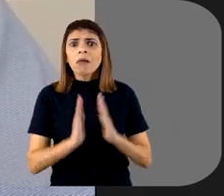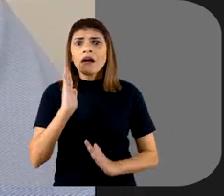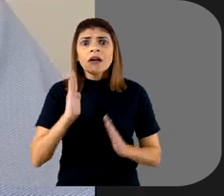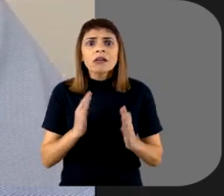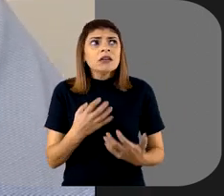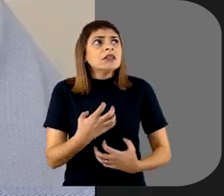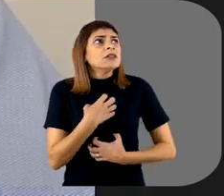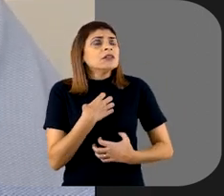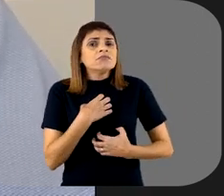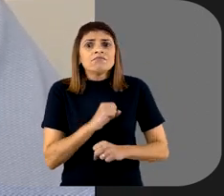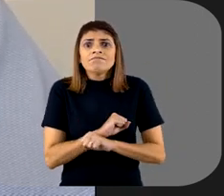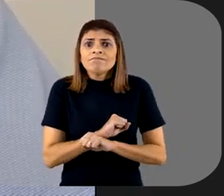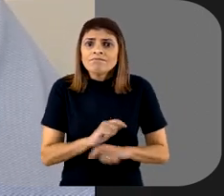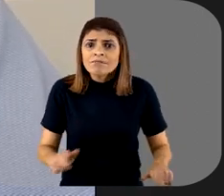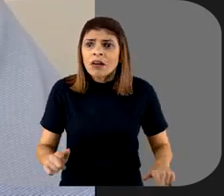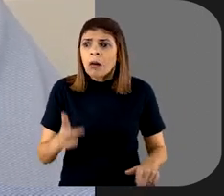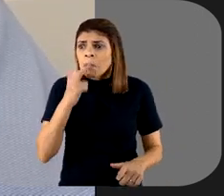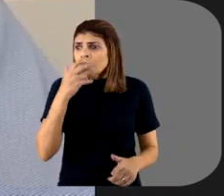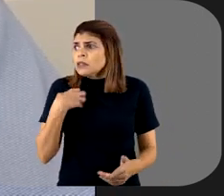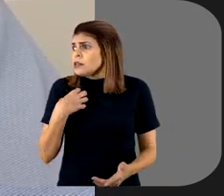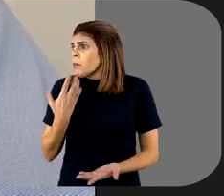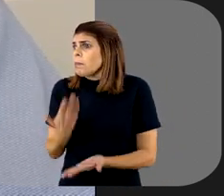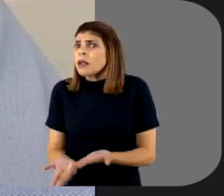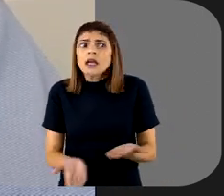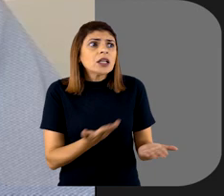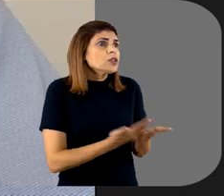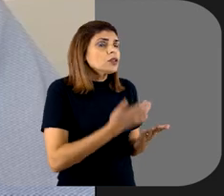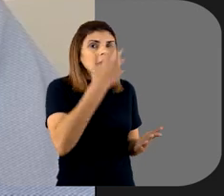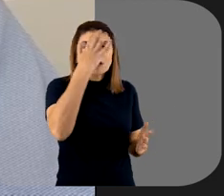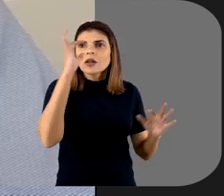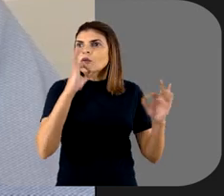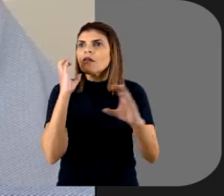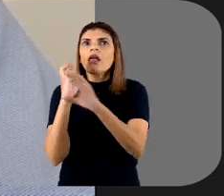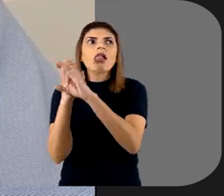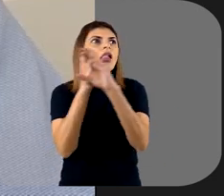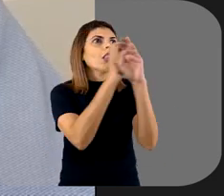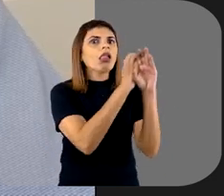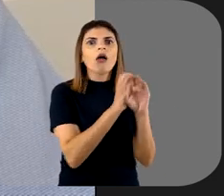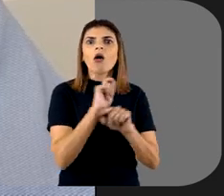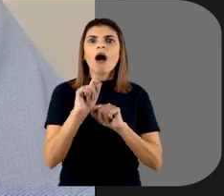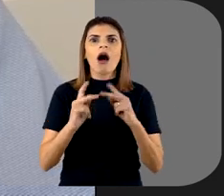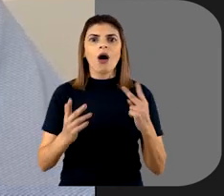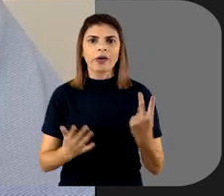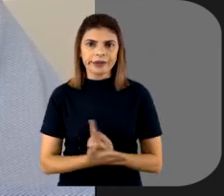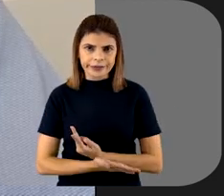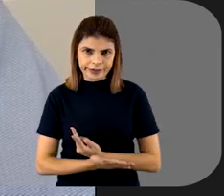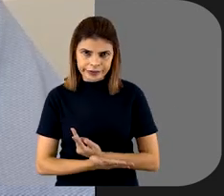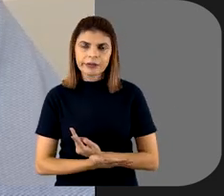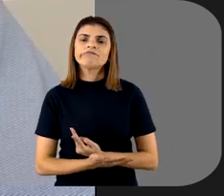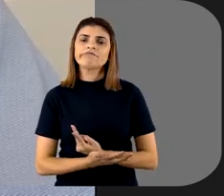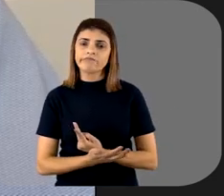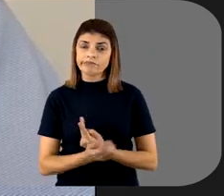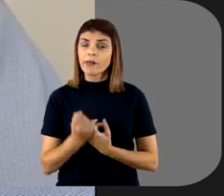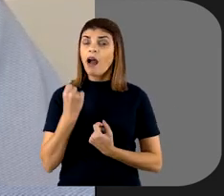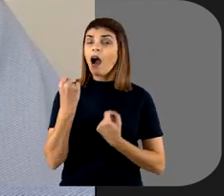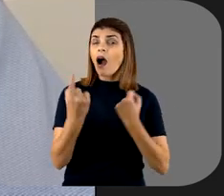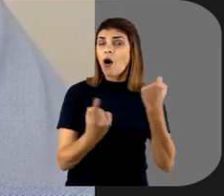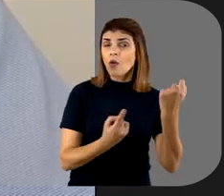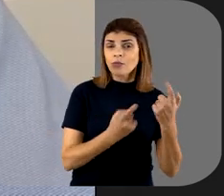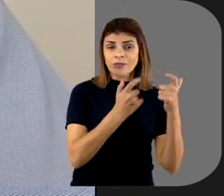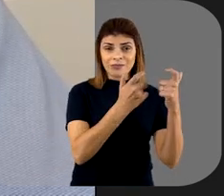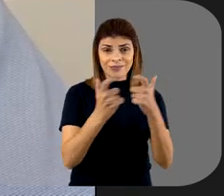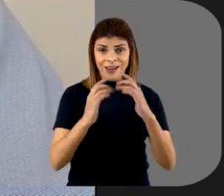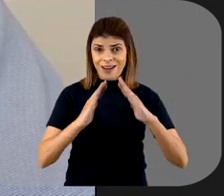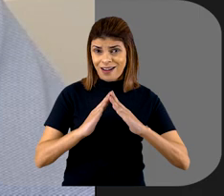longo desse período de abandono, de se sentir perdido, sem compreender direito assim o que está acontecendo, né? Em